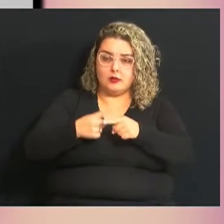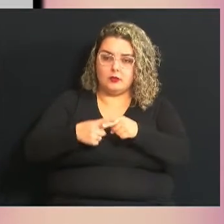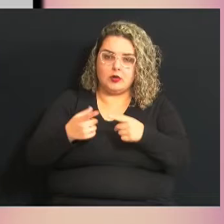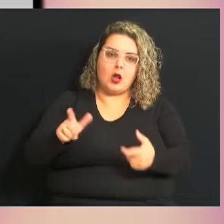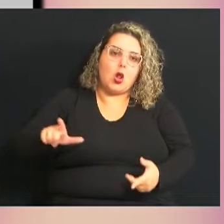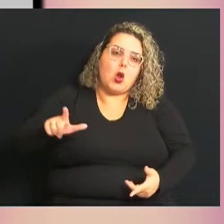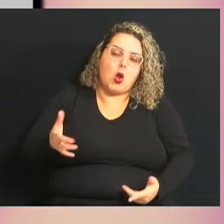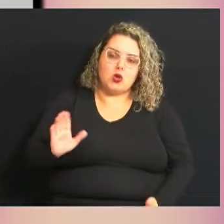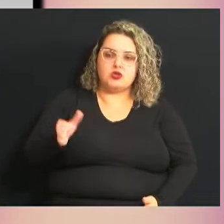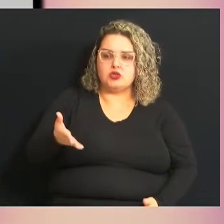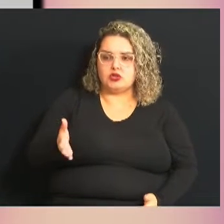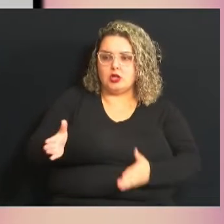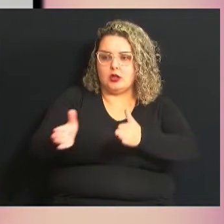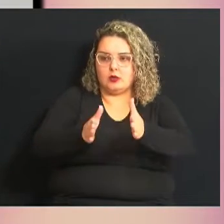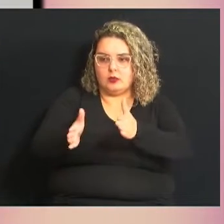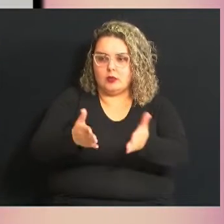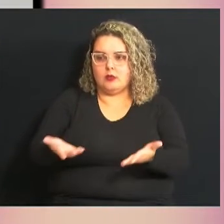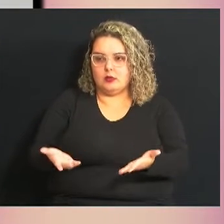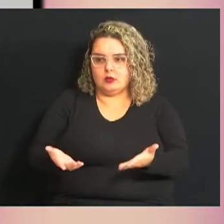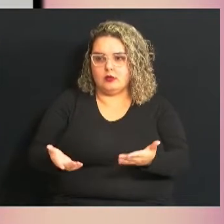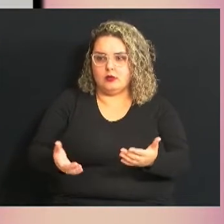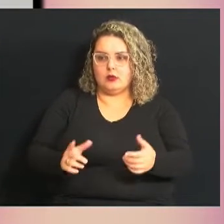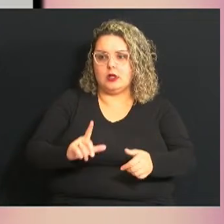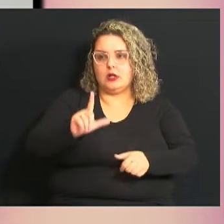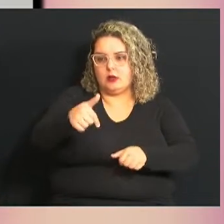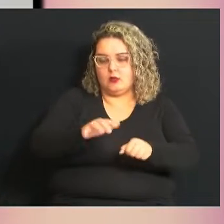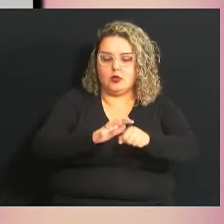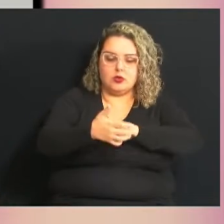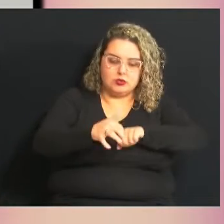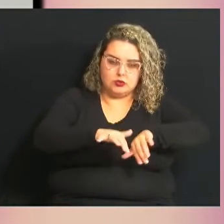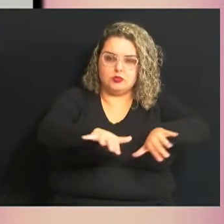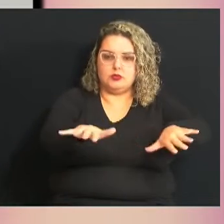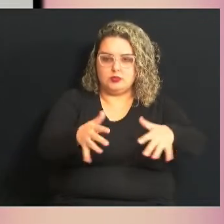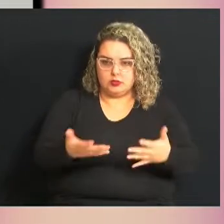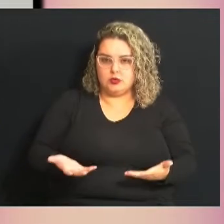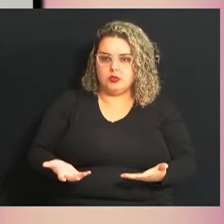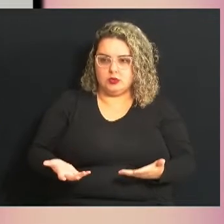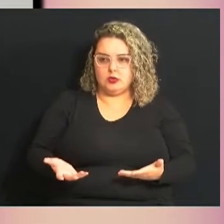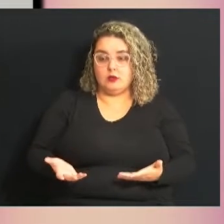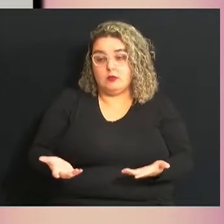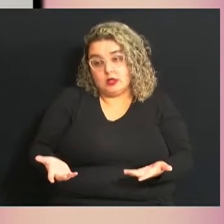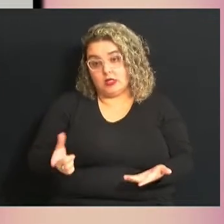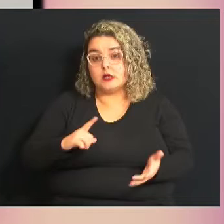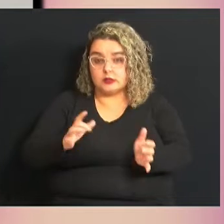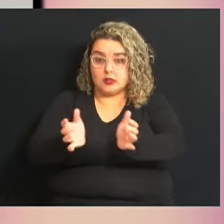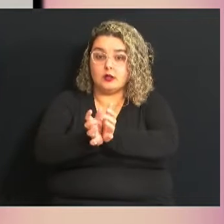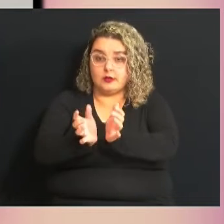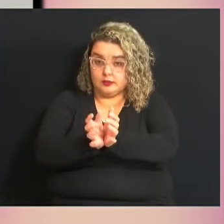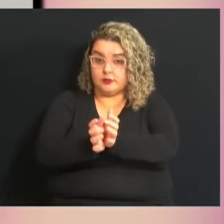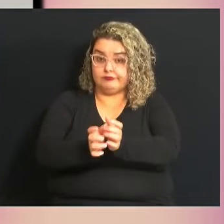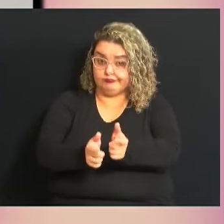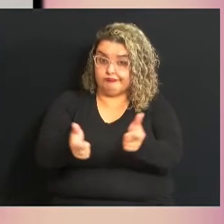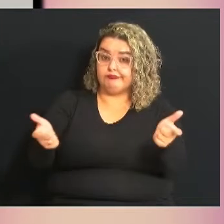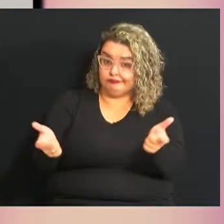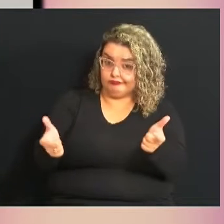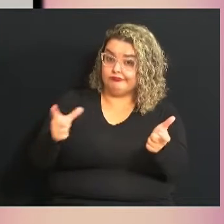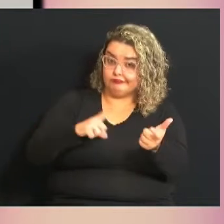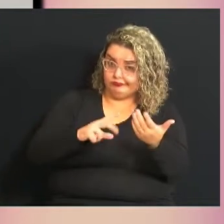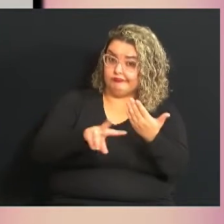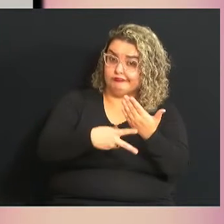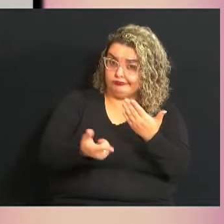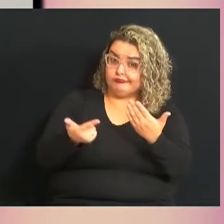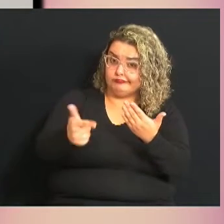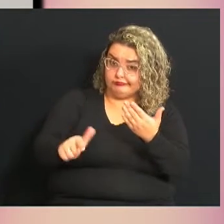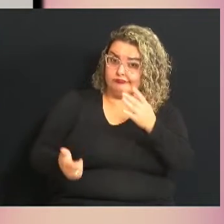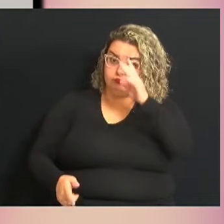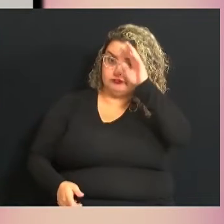nós já estamos numa fase pós-Covid, mas tem um grupo aí ainda considerável de pessoas que estão com sequelas, estão sem